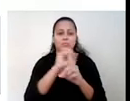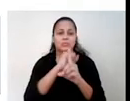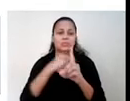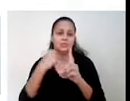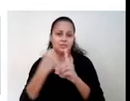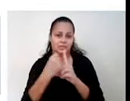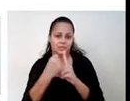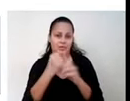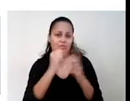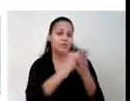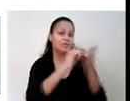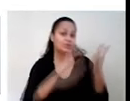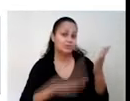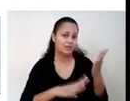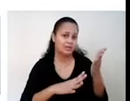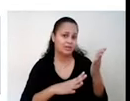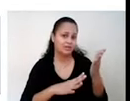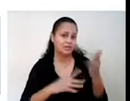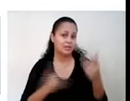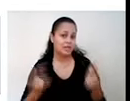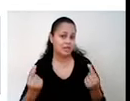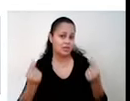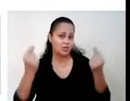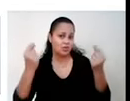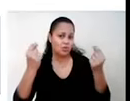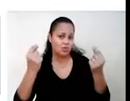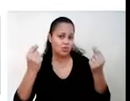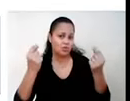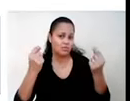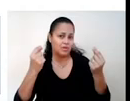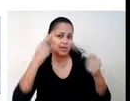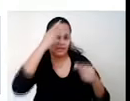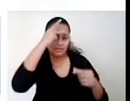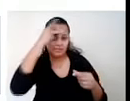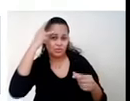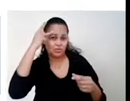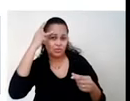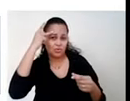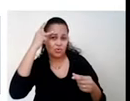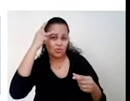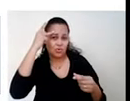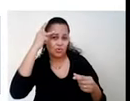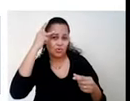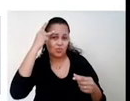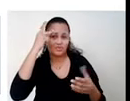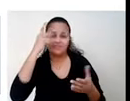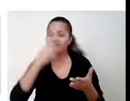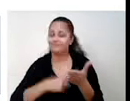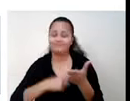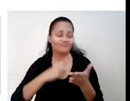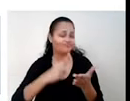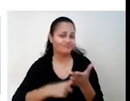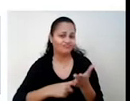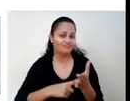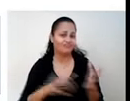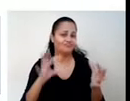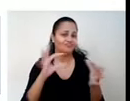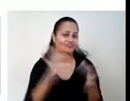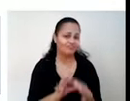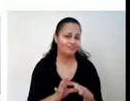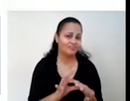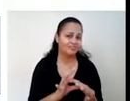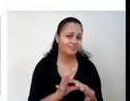das atividades econômicas, parte dos europeus não estava mais obrigatoriamente preso à sua condição de